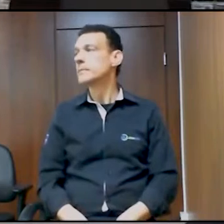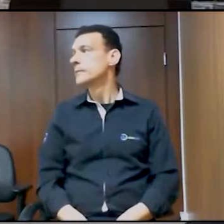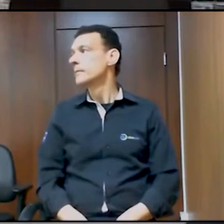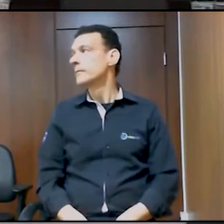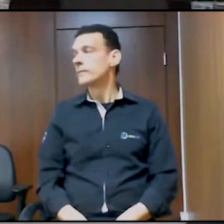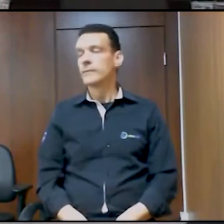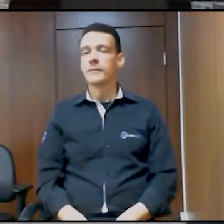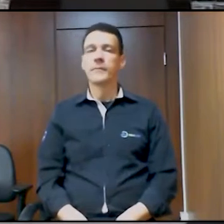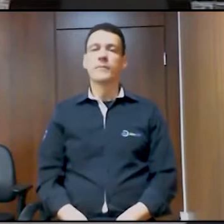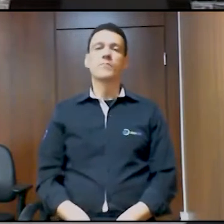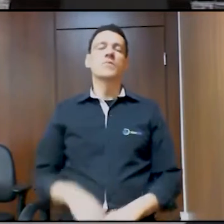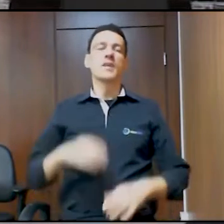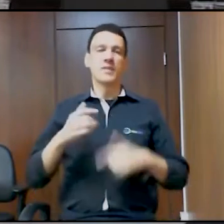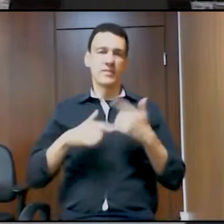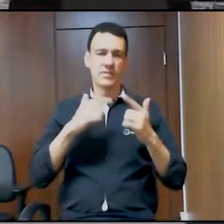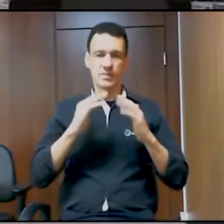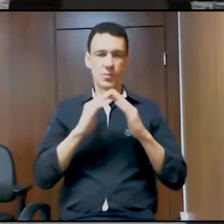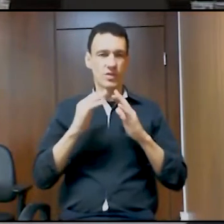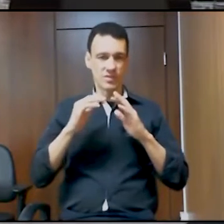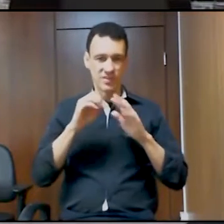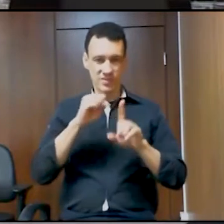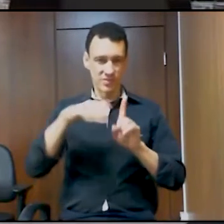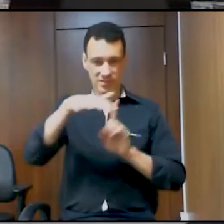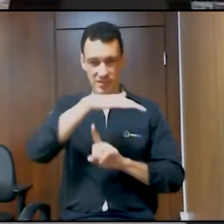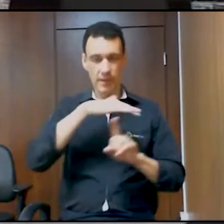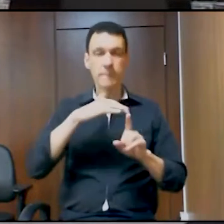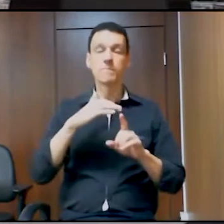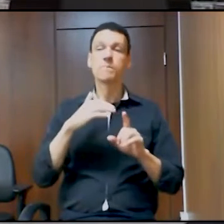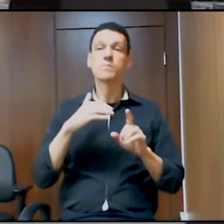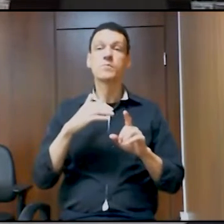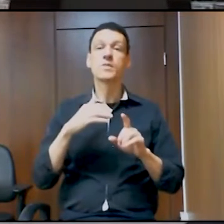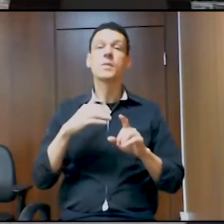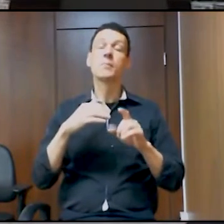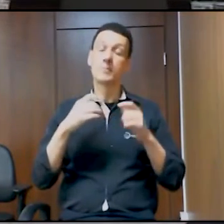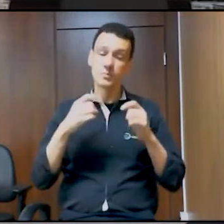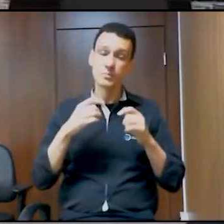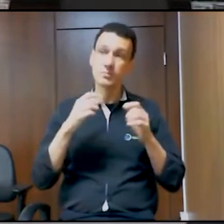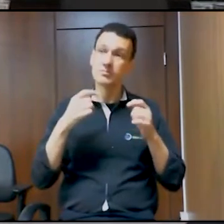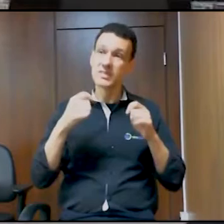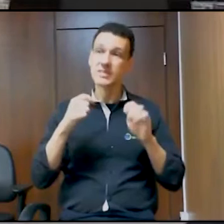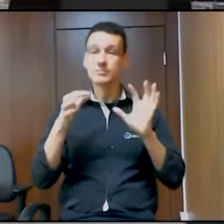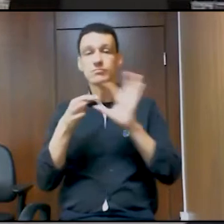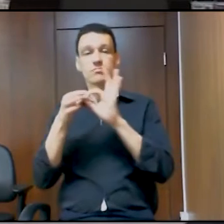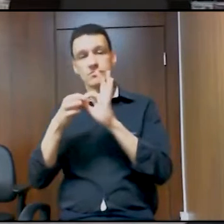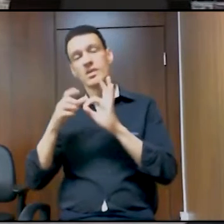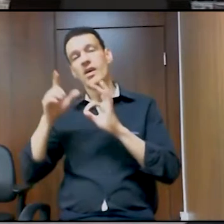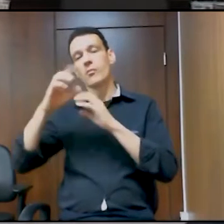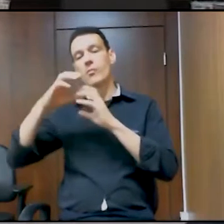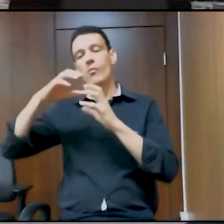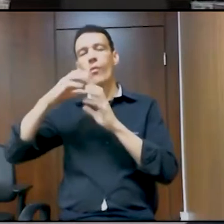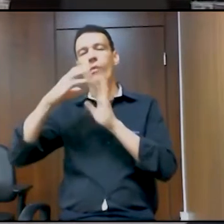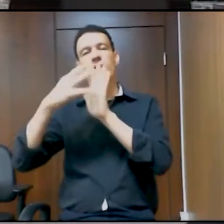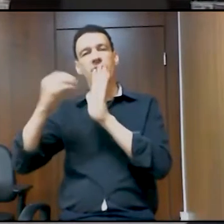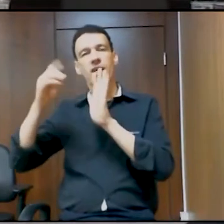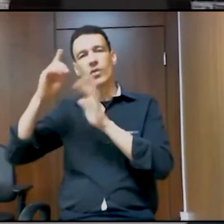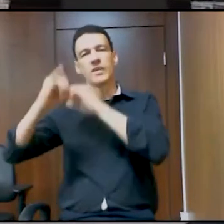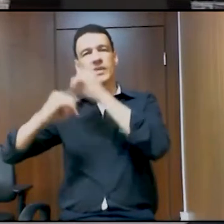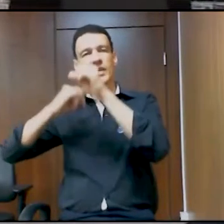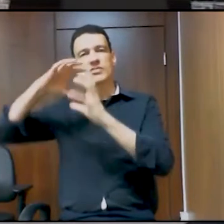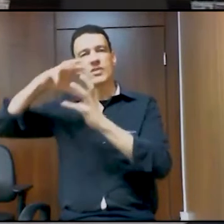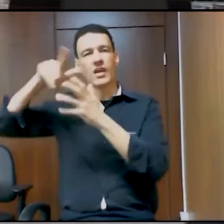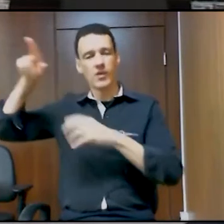E o serviço de moradia social dialoga muito com aquele modelo internacional que eu falei de moradia primeiro, que é um modelo destinado muito